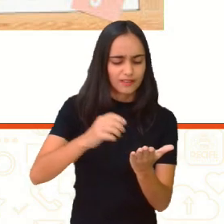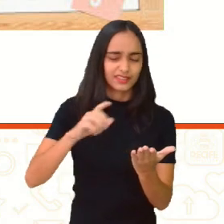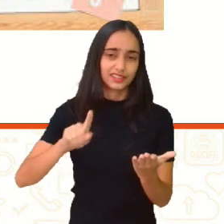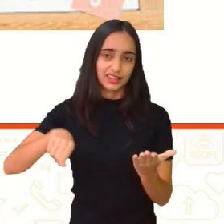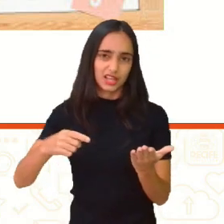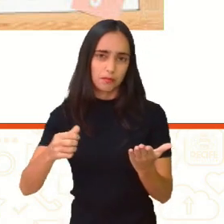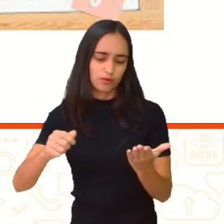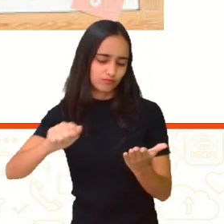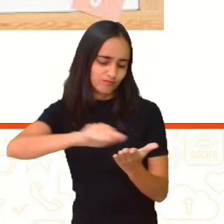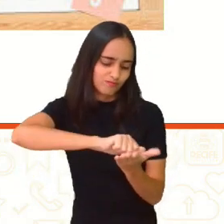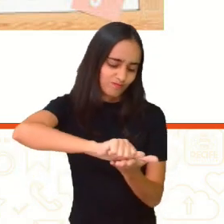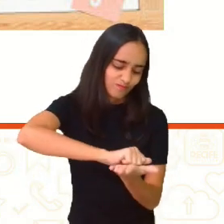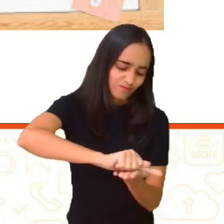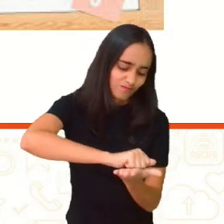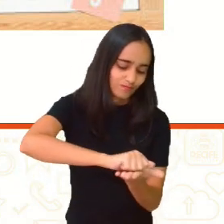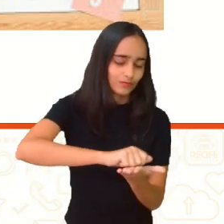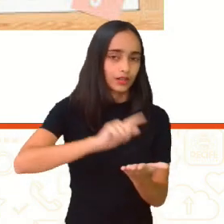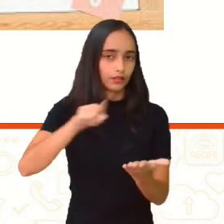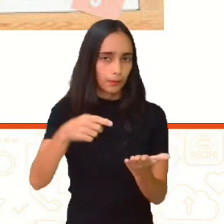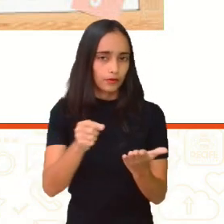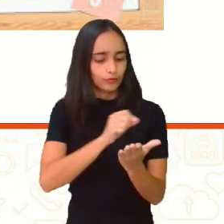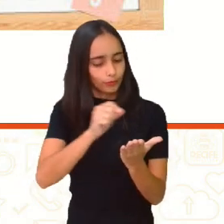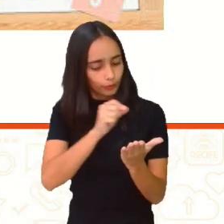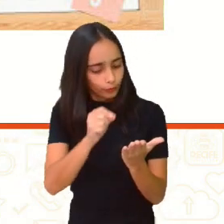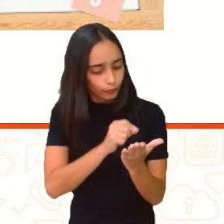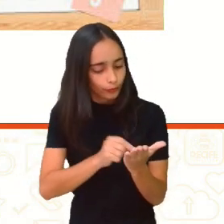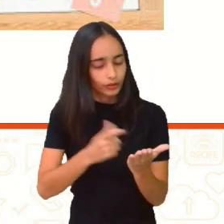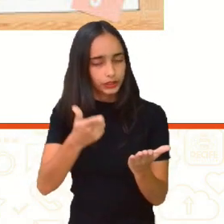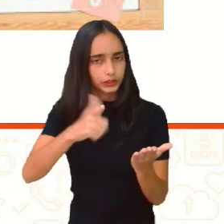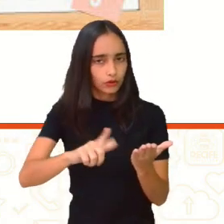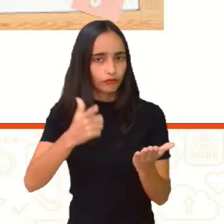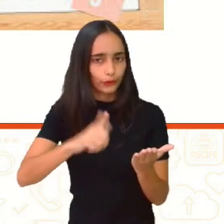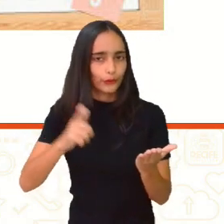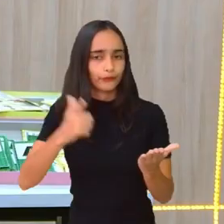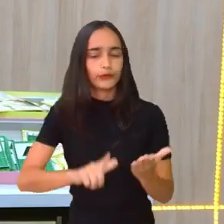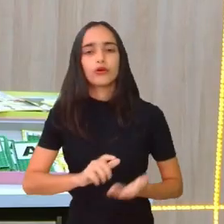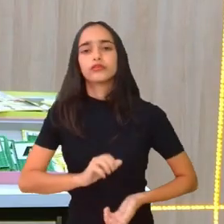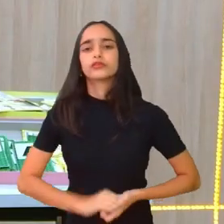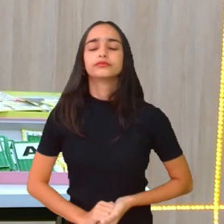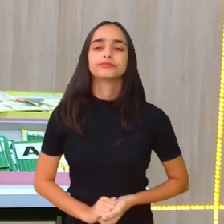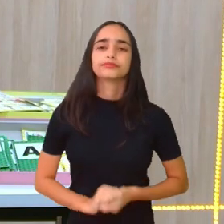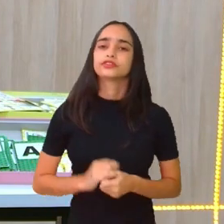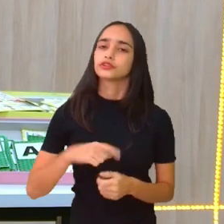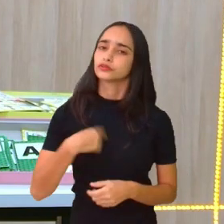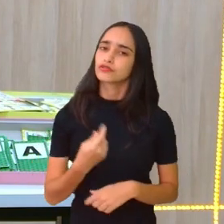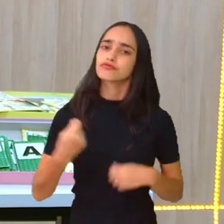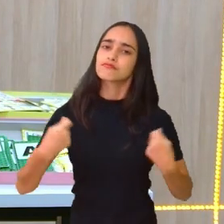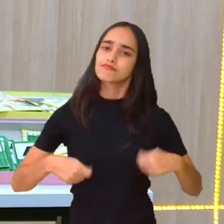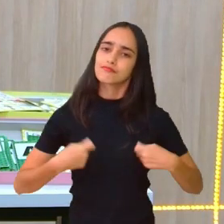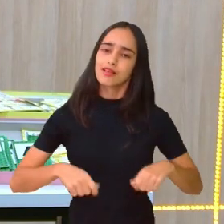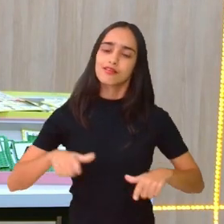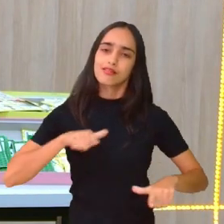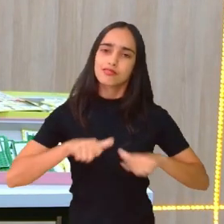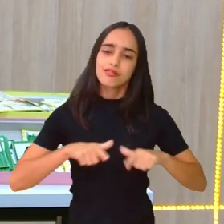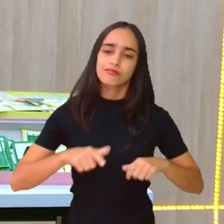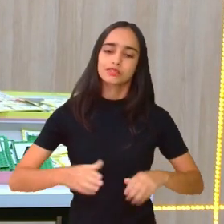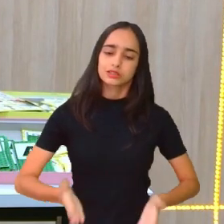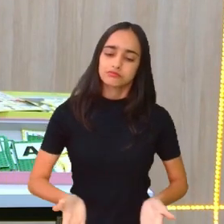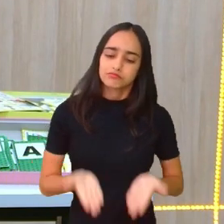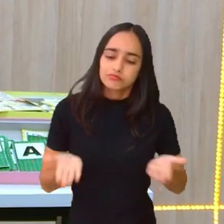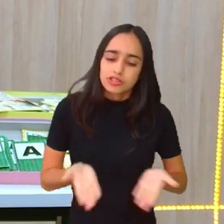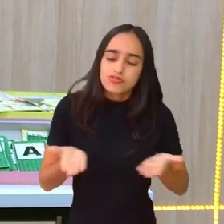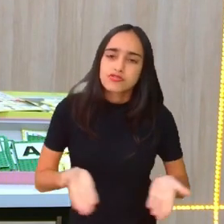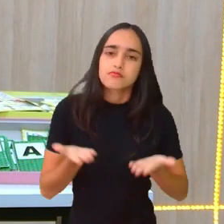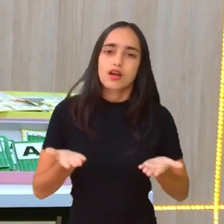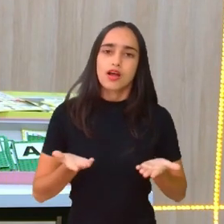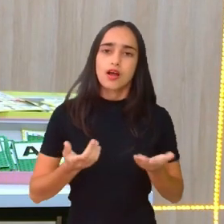Então, essa é uma evidência que a gente também precisa trabalhar, que a gente precisa fazer um estímulo para que haja a